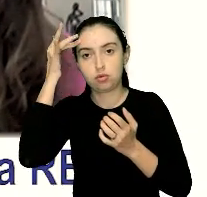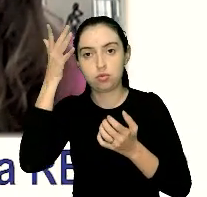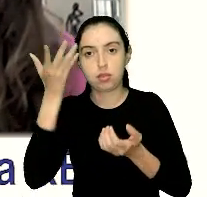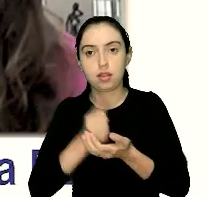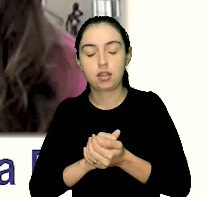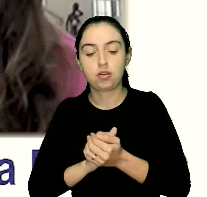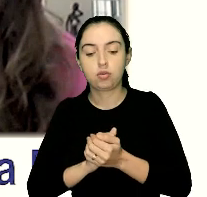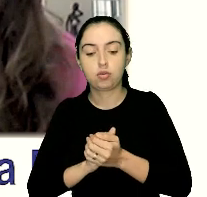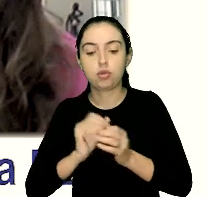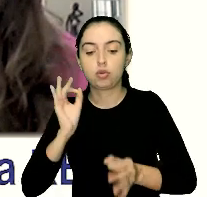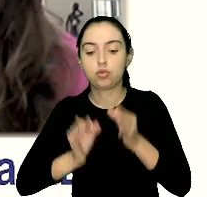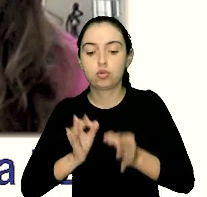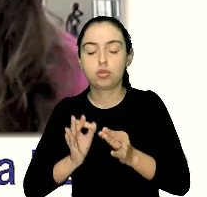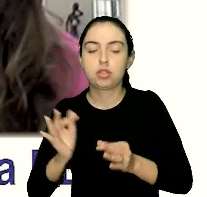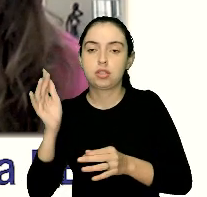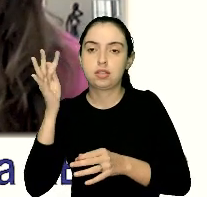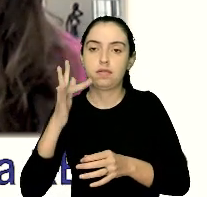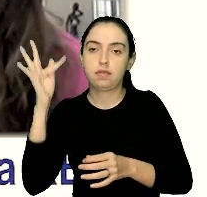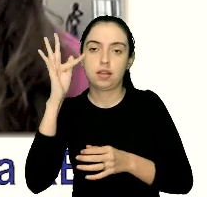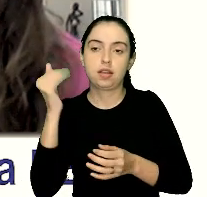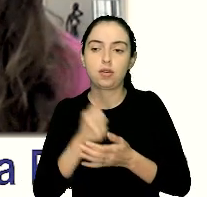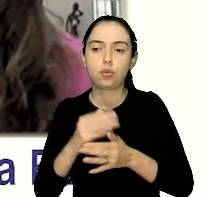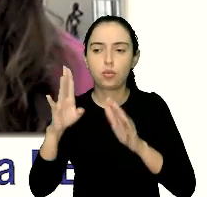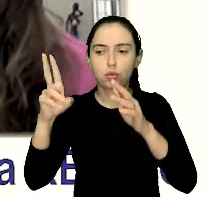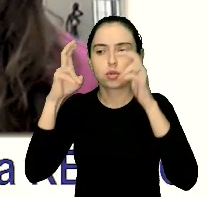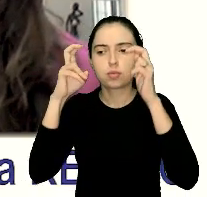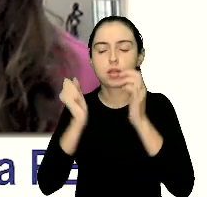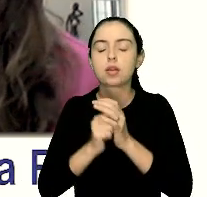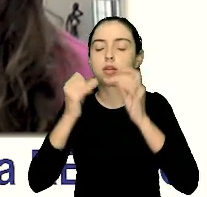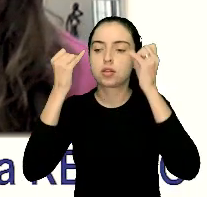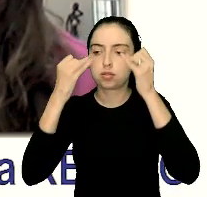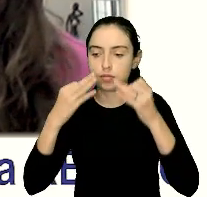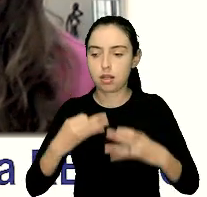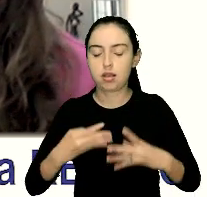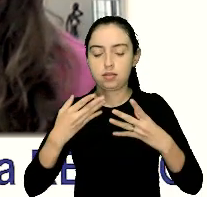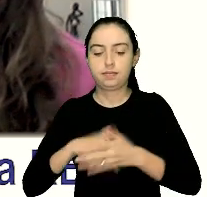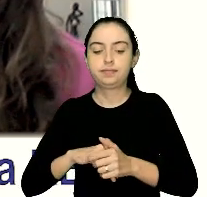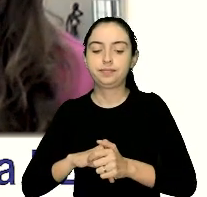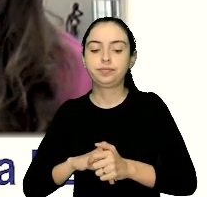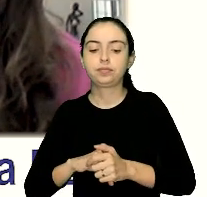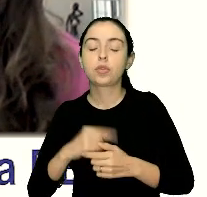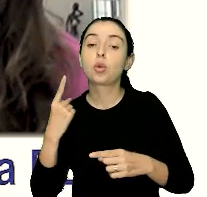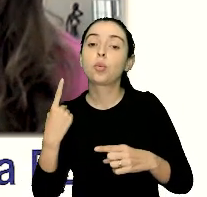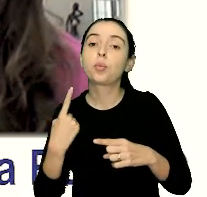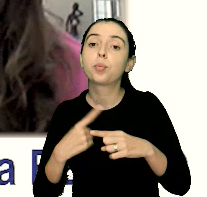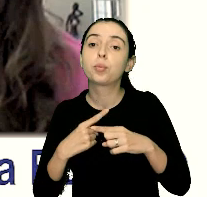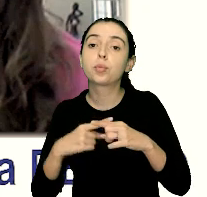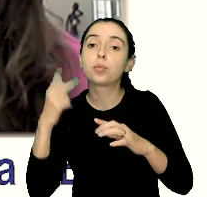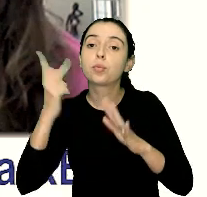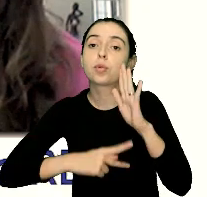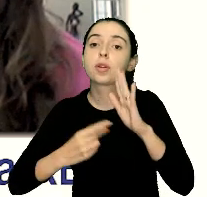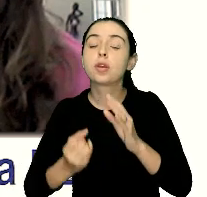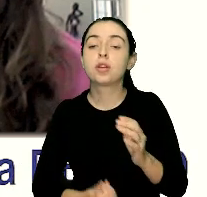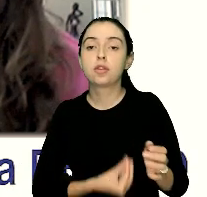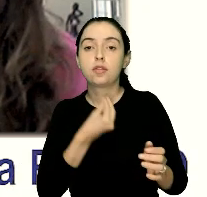visa destacar esses aspectos. Até o próprio nome do programa, Vivamente,